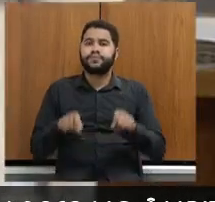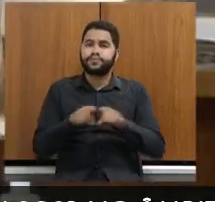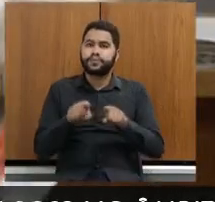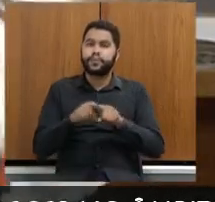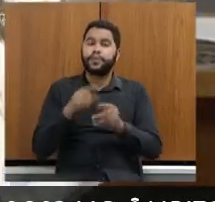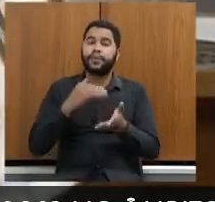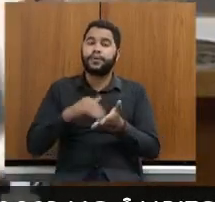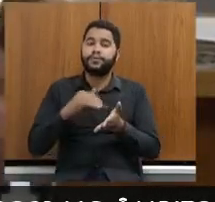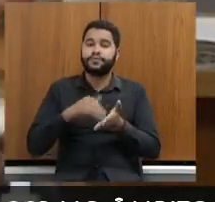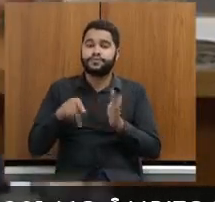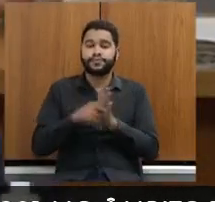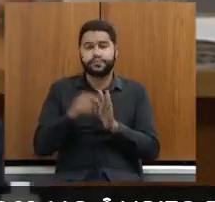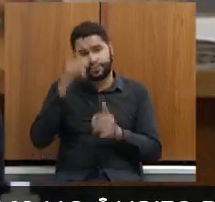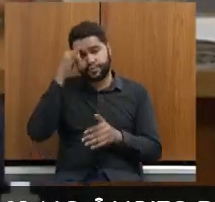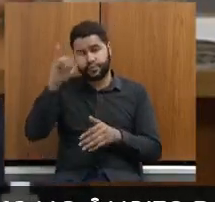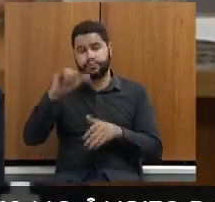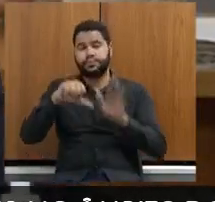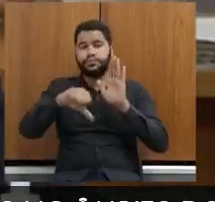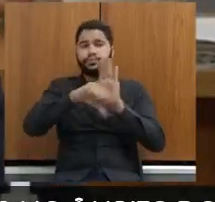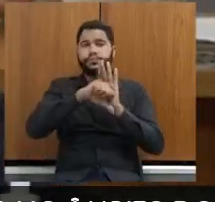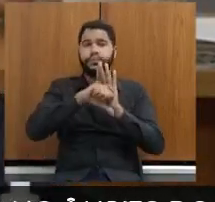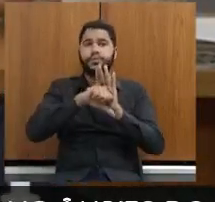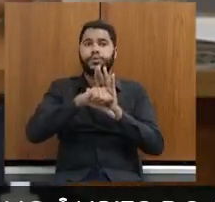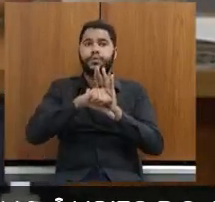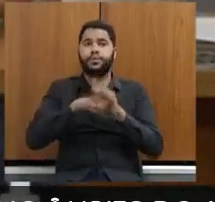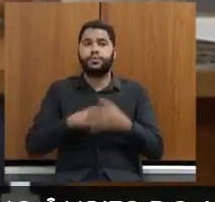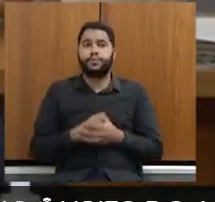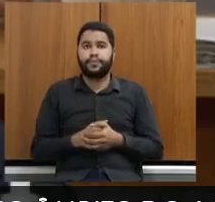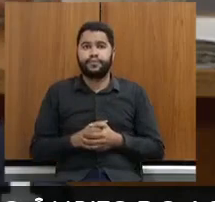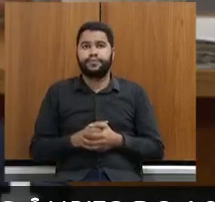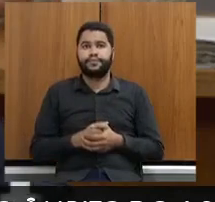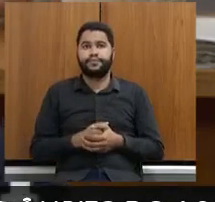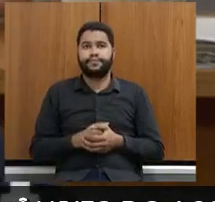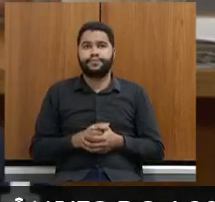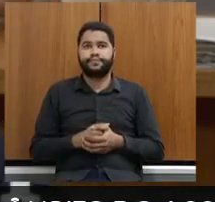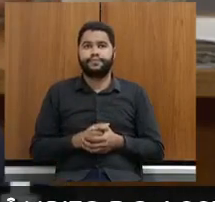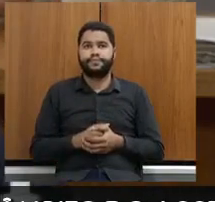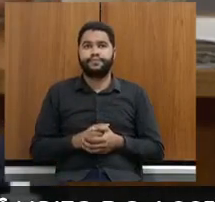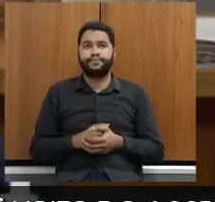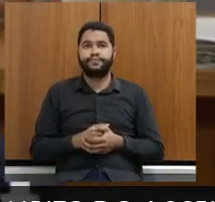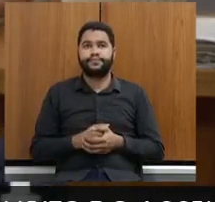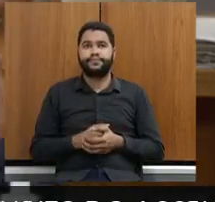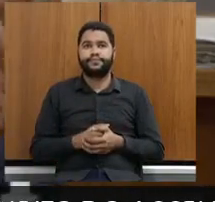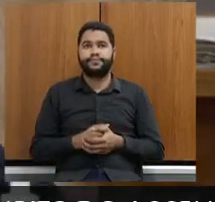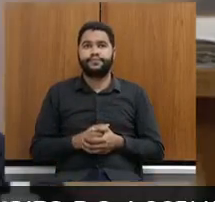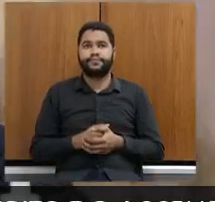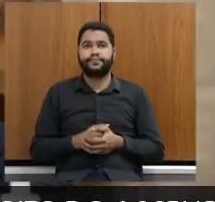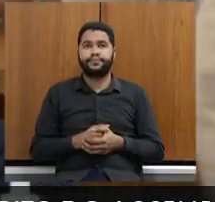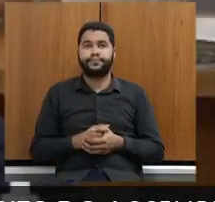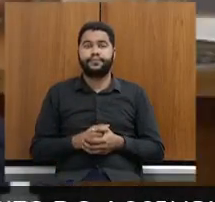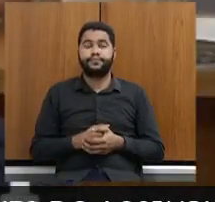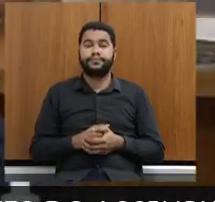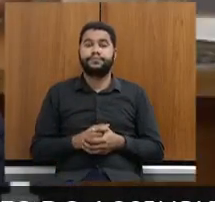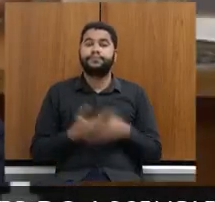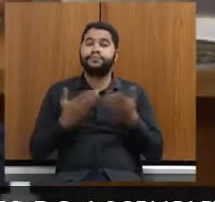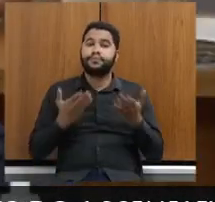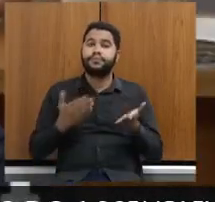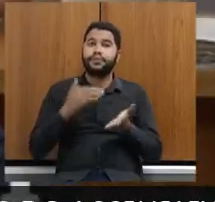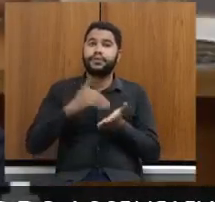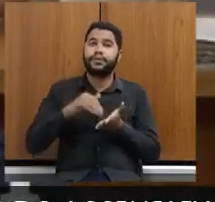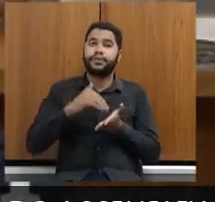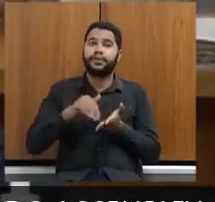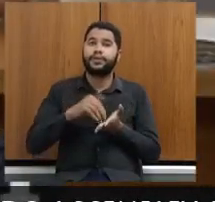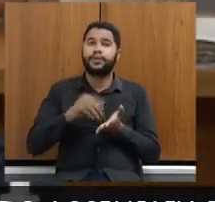Secretaria de prevenção à criminalidade esse aqui el Oi Ah tá bom você aperta baixo tá bom desculpa nessa nessa